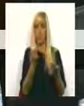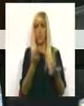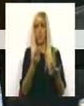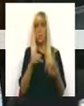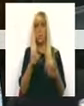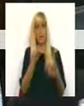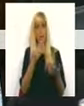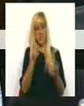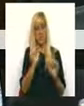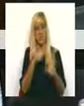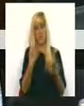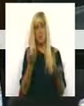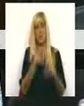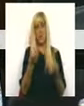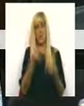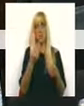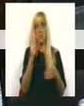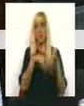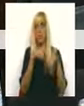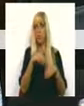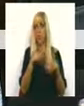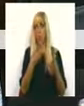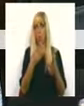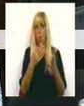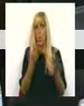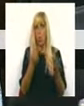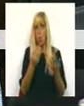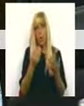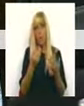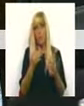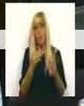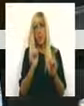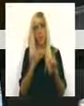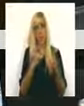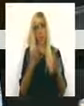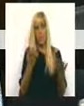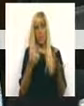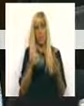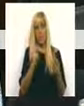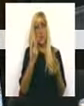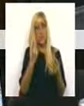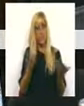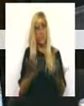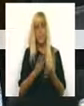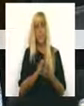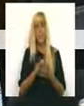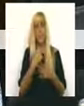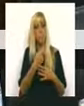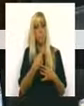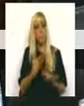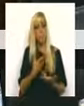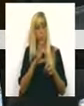Partido Socialista não votou favoravelmente o projeto de resolução do Bloco de Esquerda, do PEV, e eu pergunto,